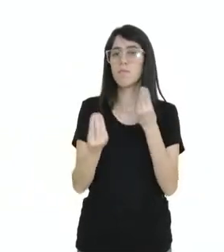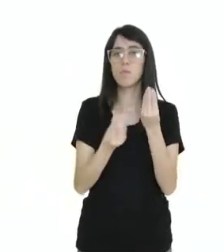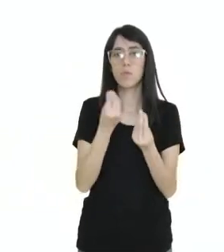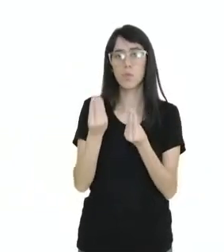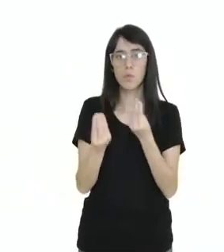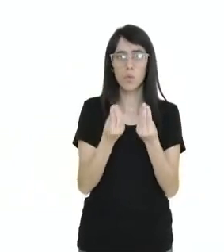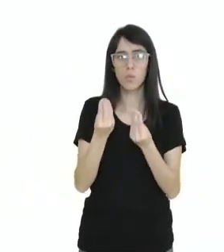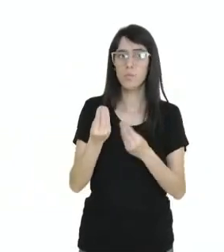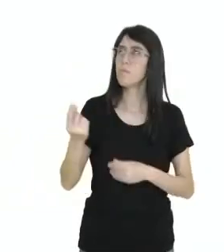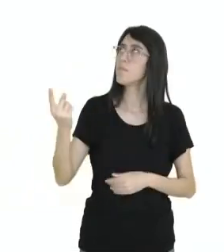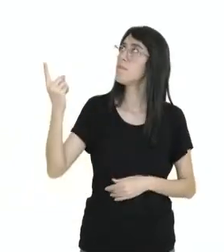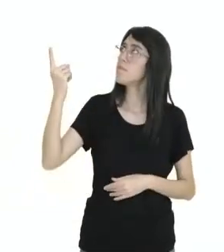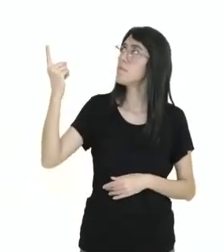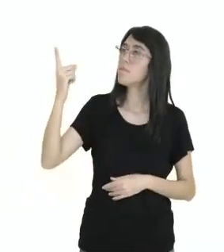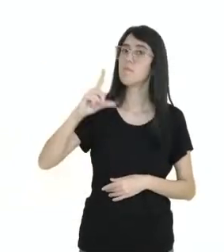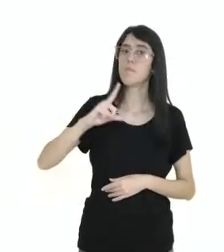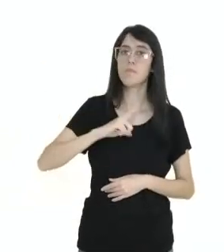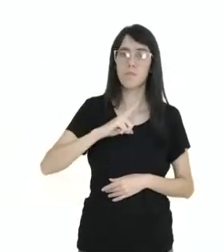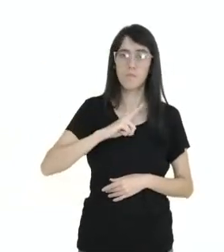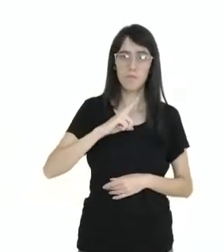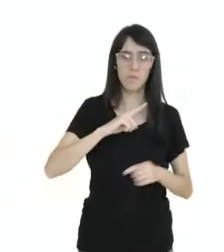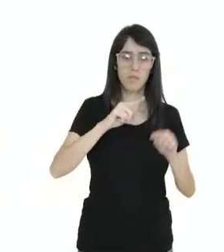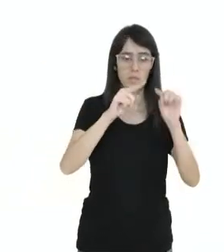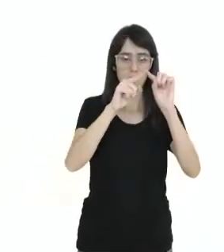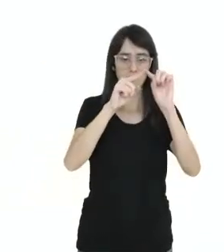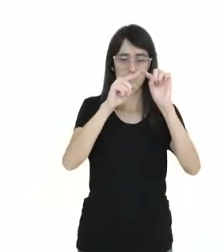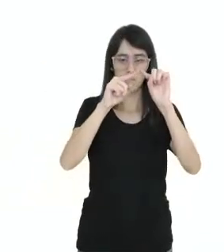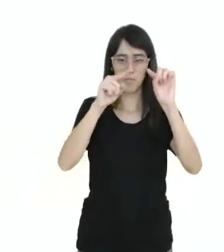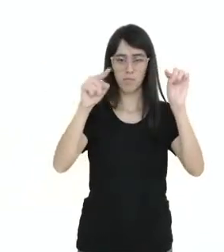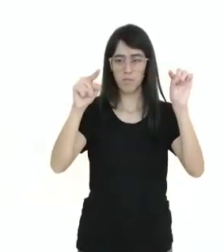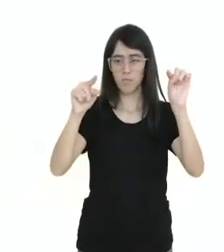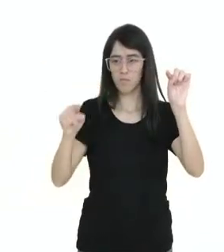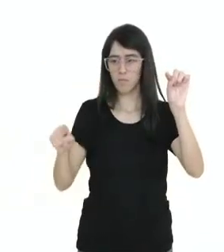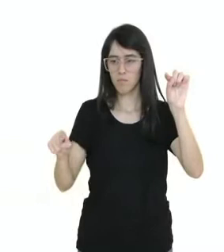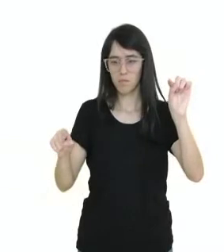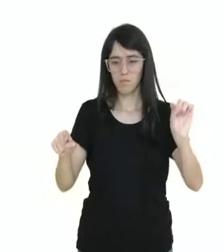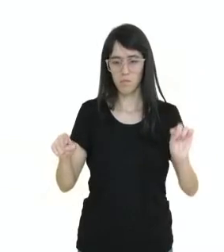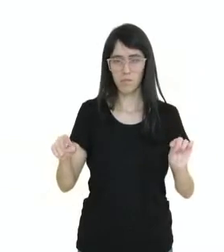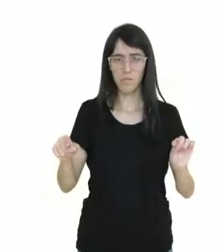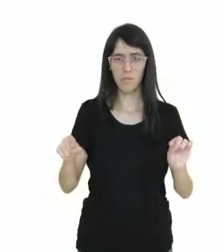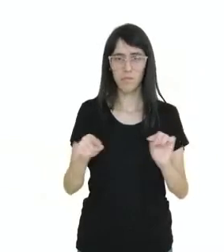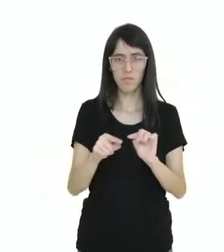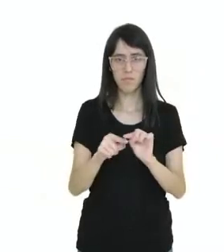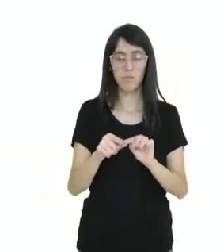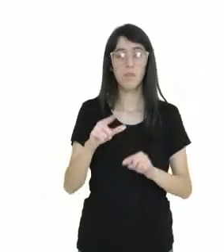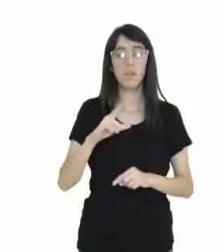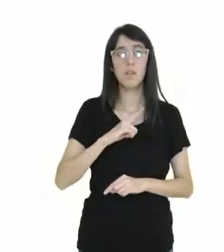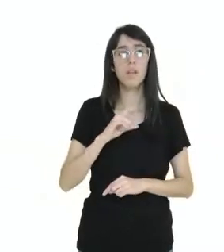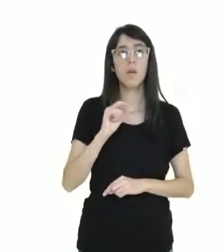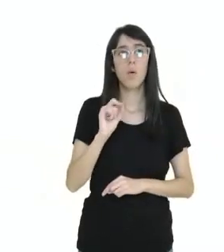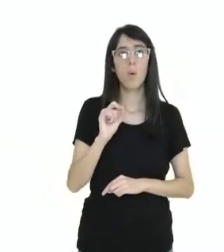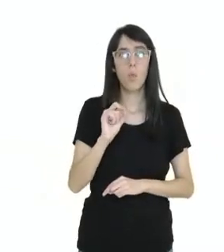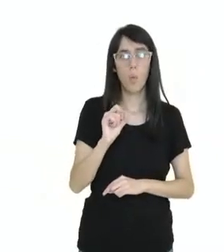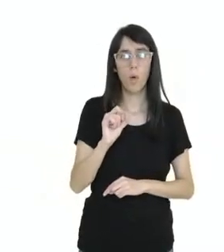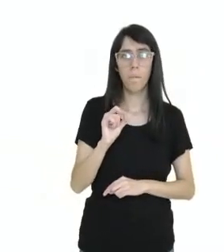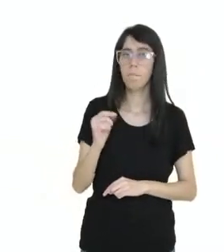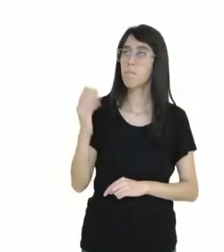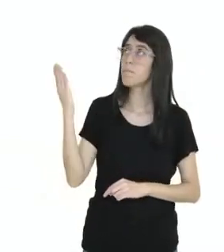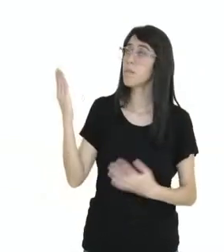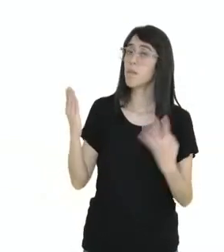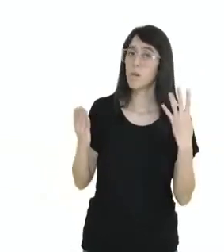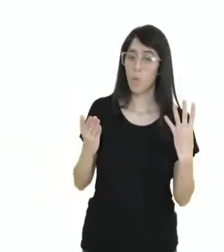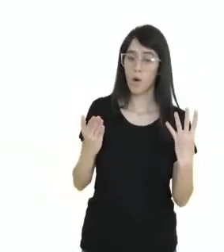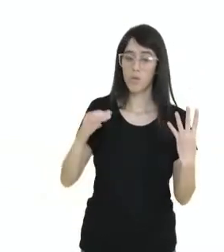trapézio retângulo, um trapézio que tem dois ângulos retos. Sabendo que as bases medem, respectivamente, 4 e